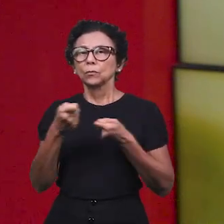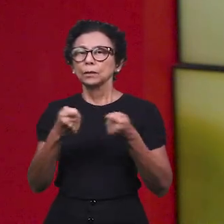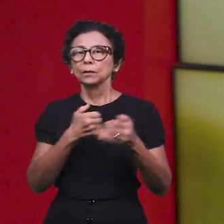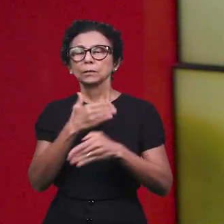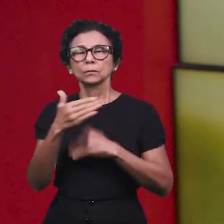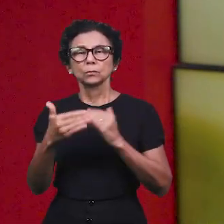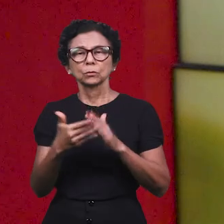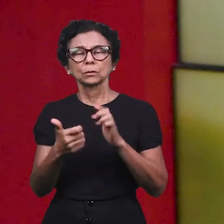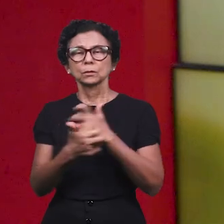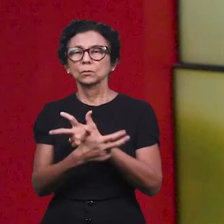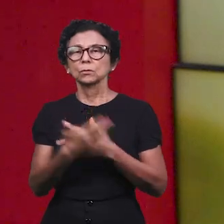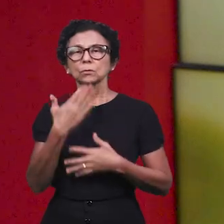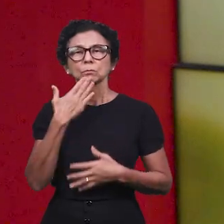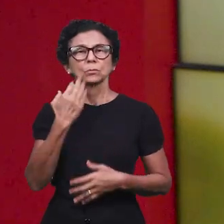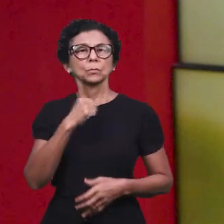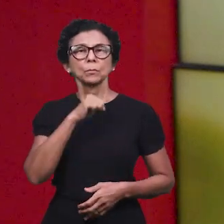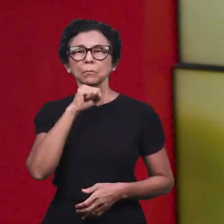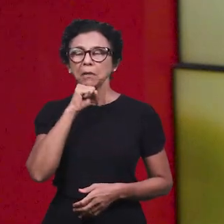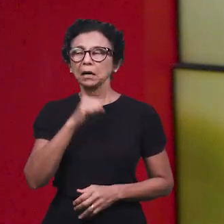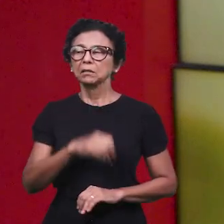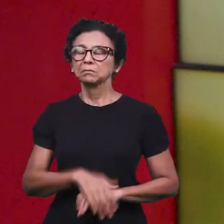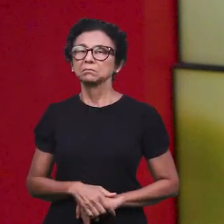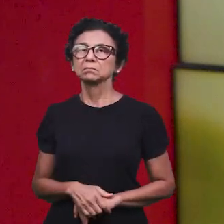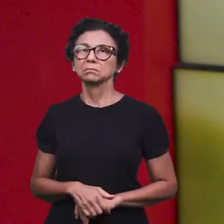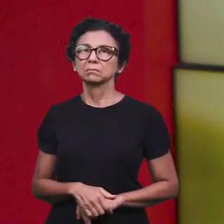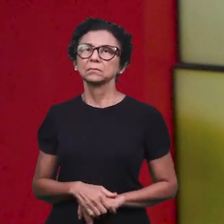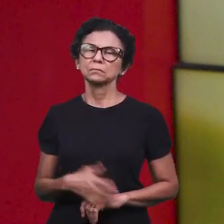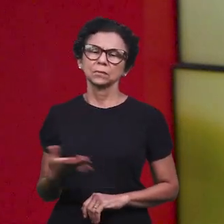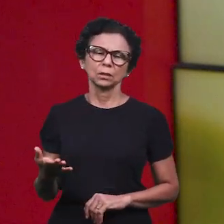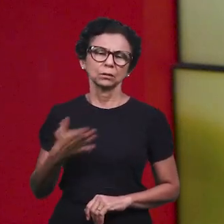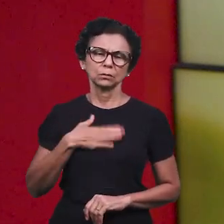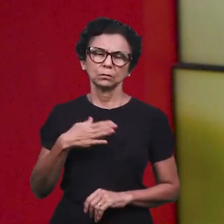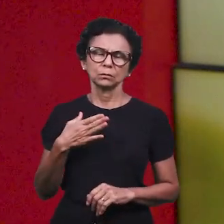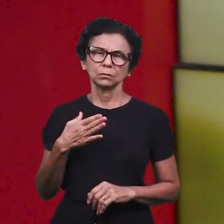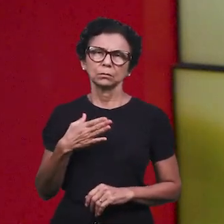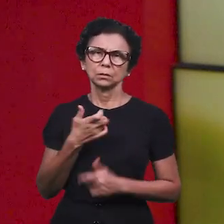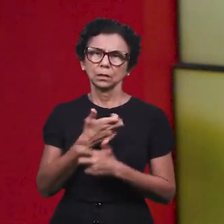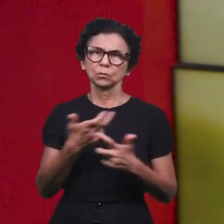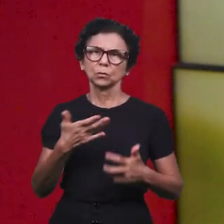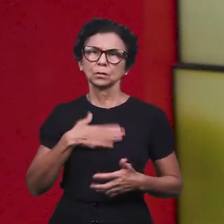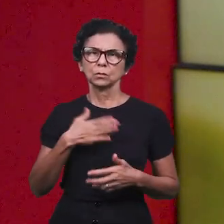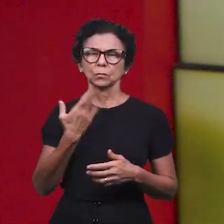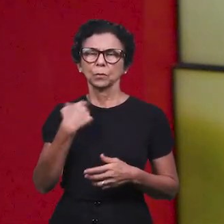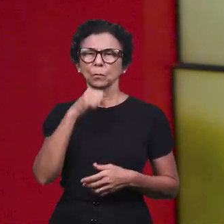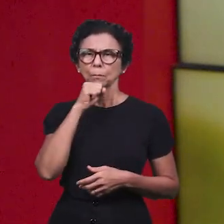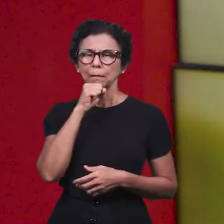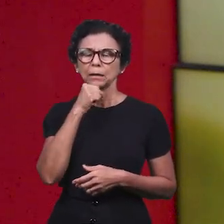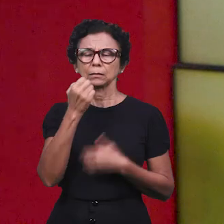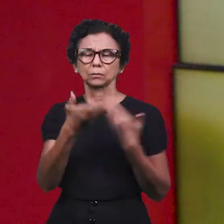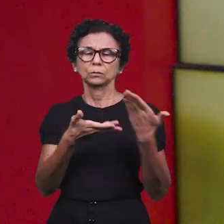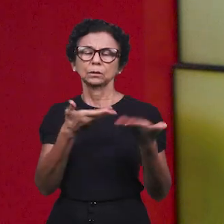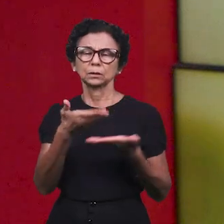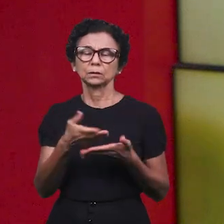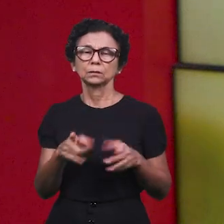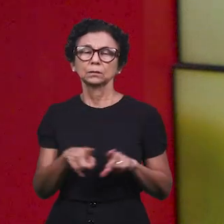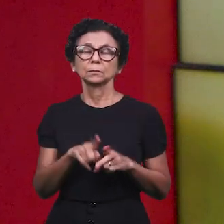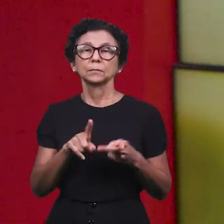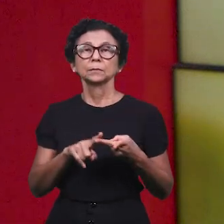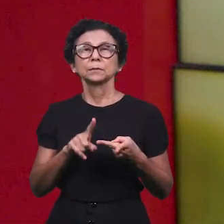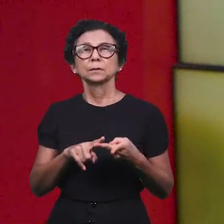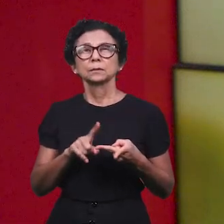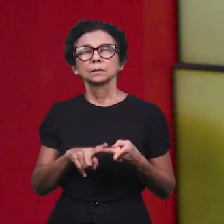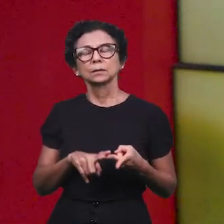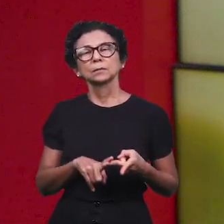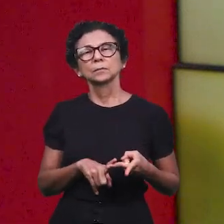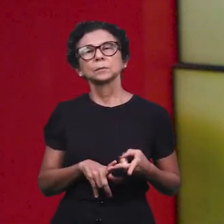pai. Né? O exemplo dele foi extraordinário. Estava cuidando das ovelhas do pai. Né? E o outro exemplo que eu queria levantar